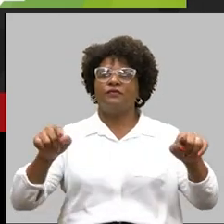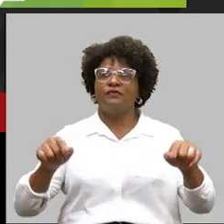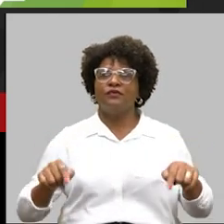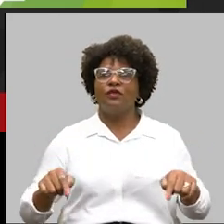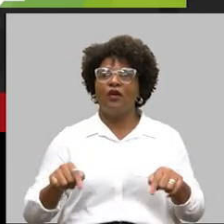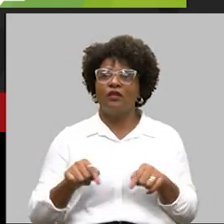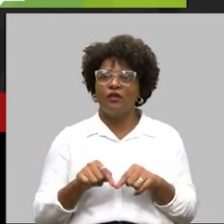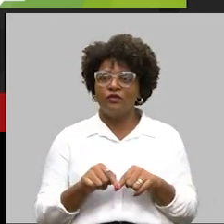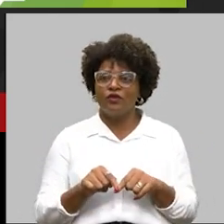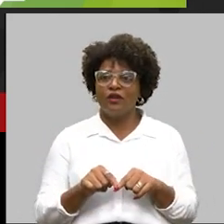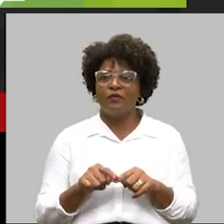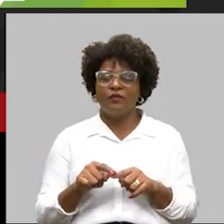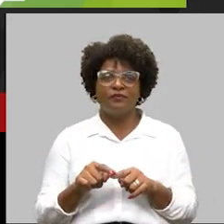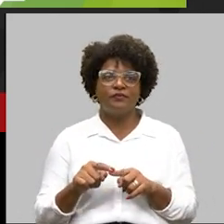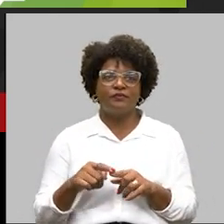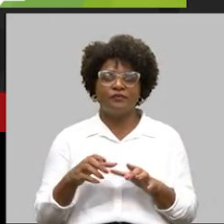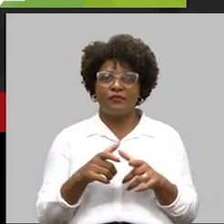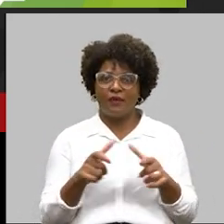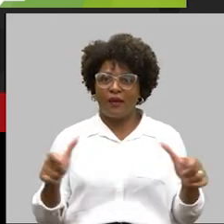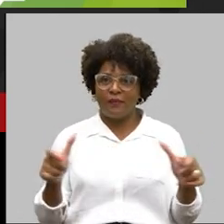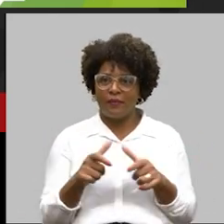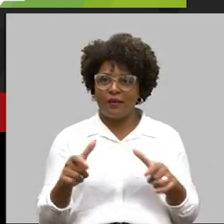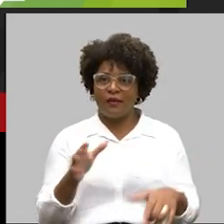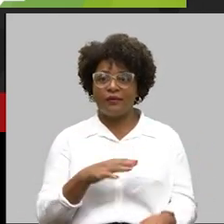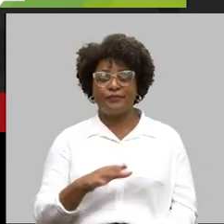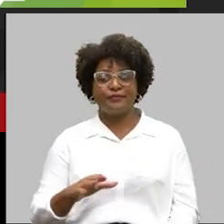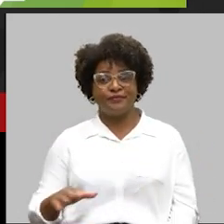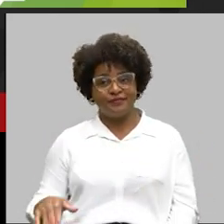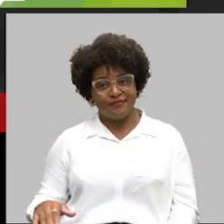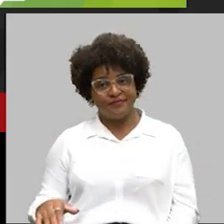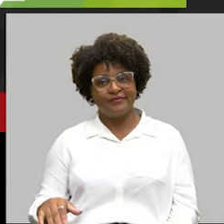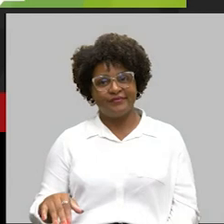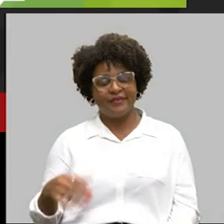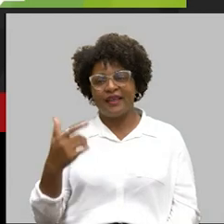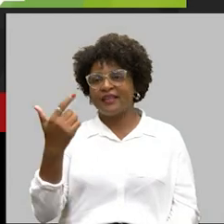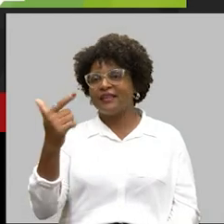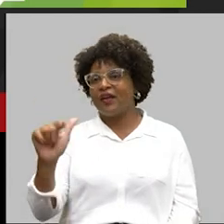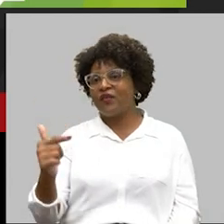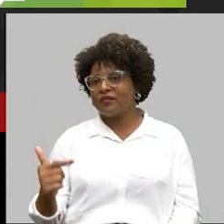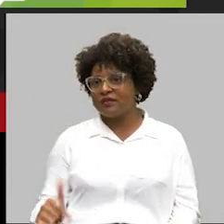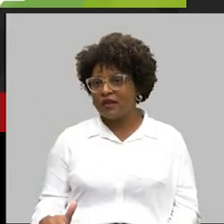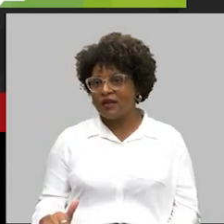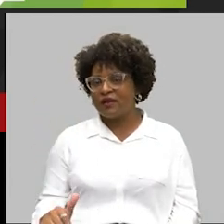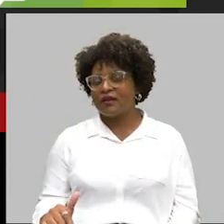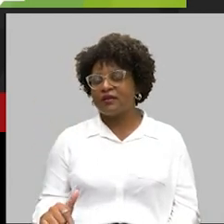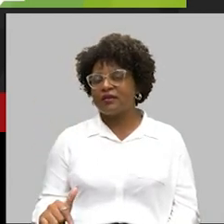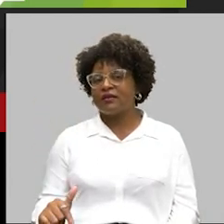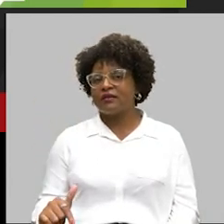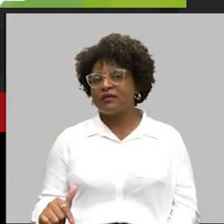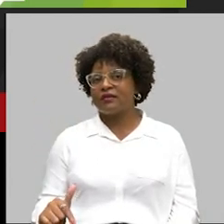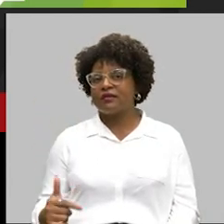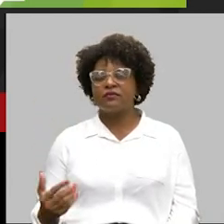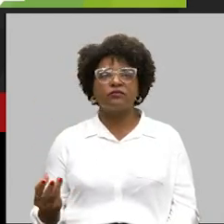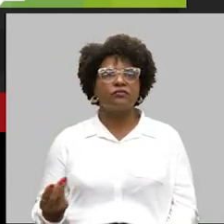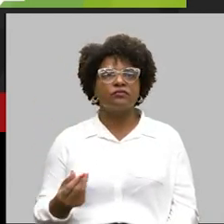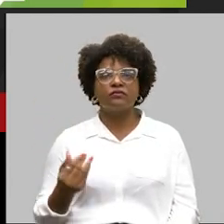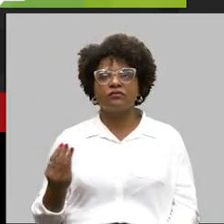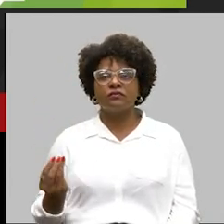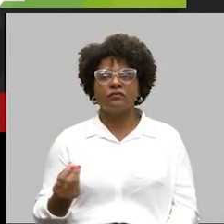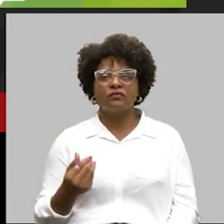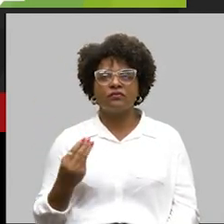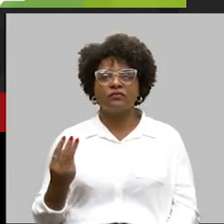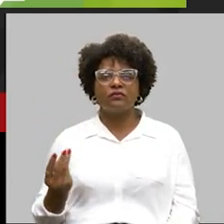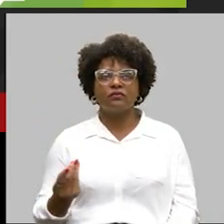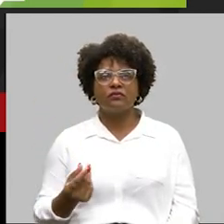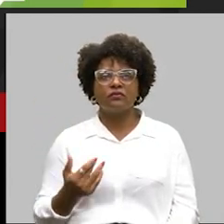maioria das crianças e da Juventude elas não têm assim sabe eh